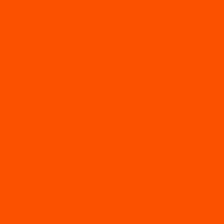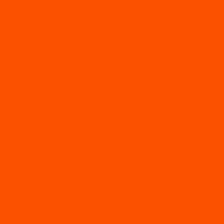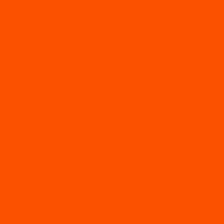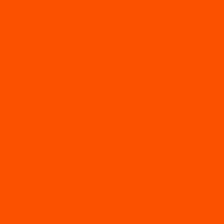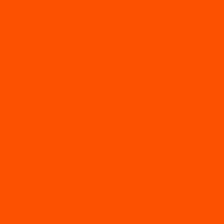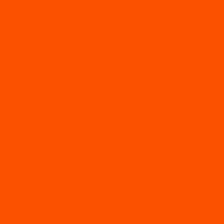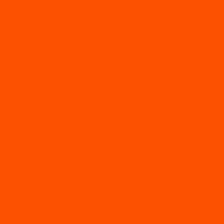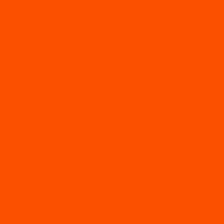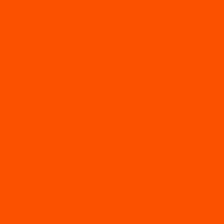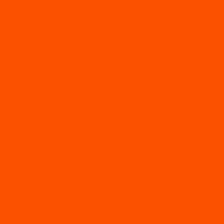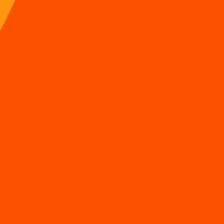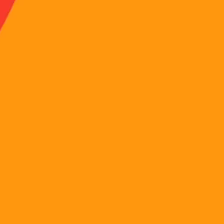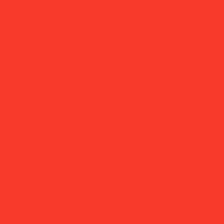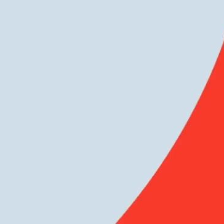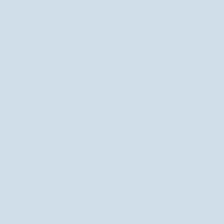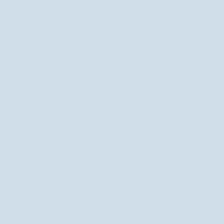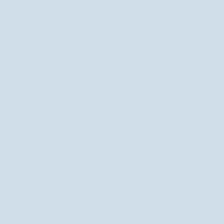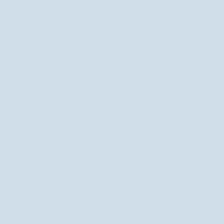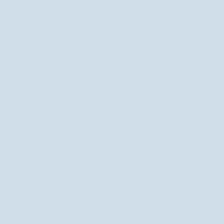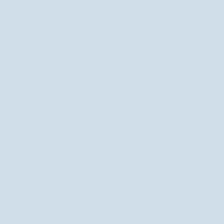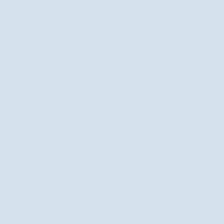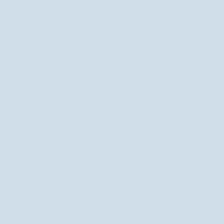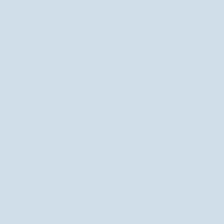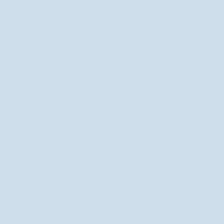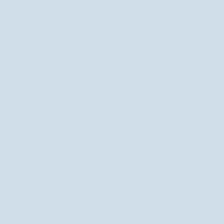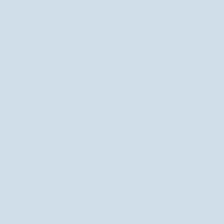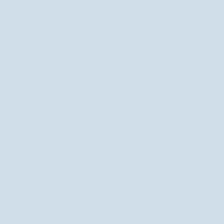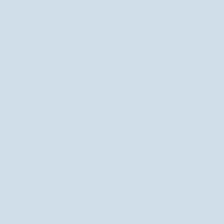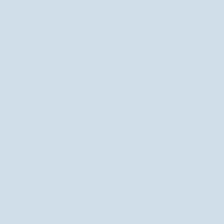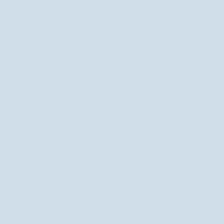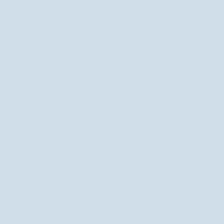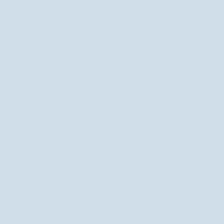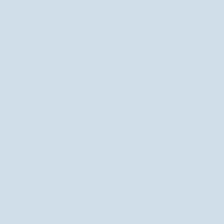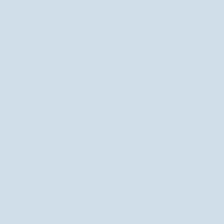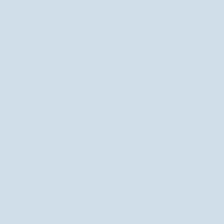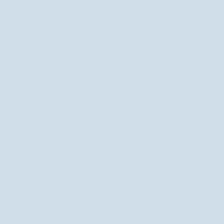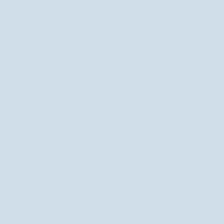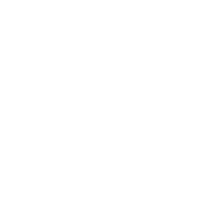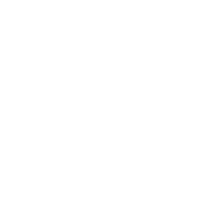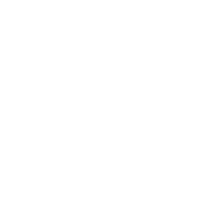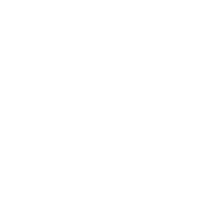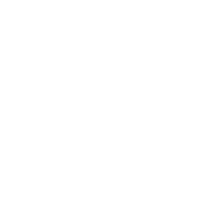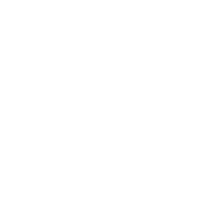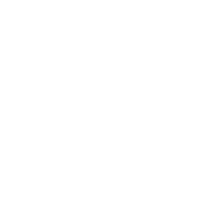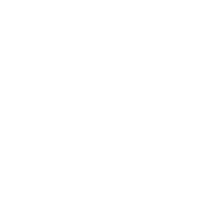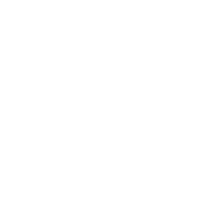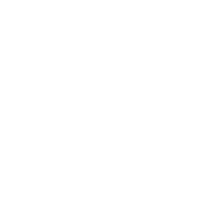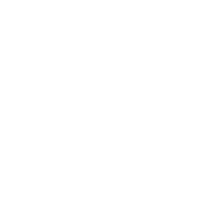Lewandowski. Poder Monitor. Acesse agora e ganhe 30 dias grátis.